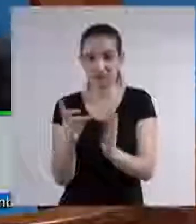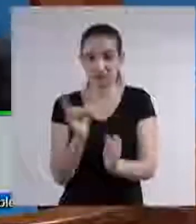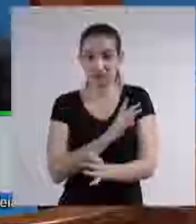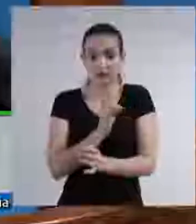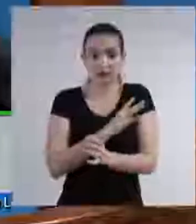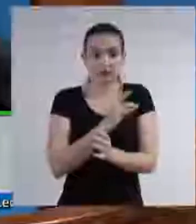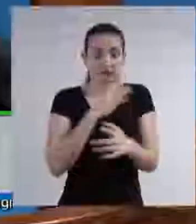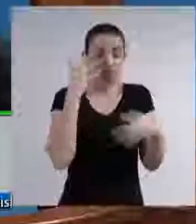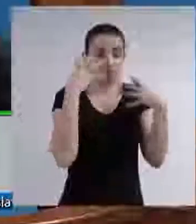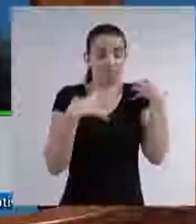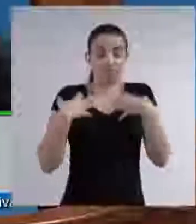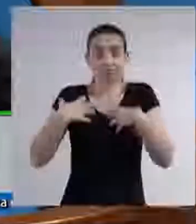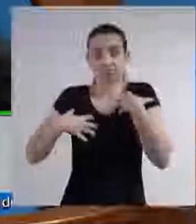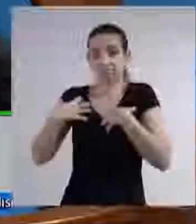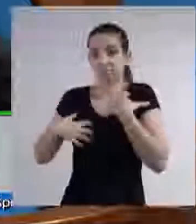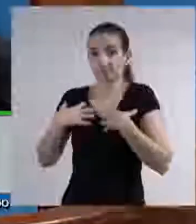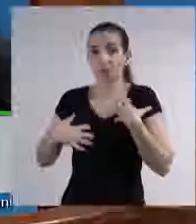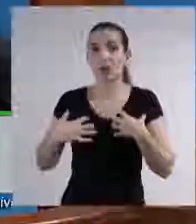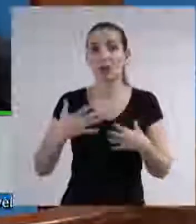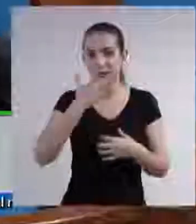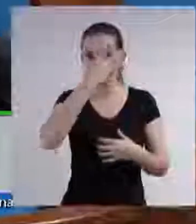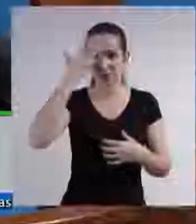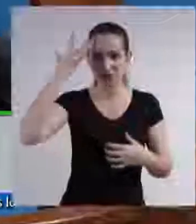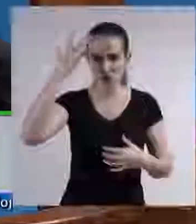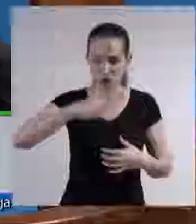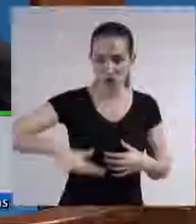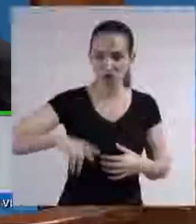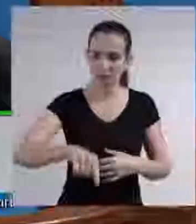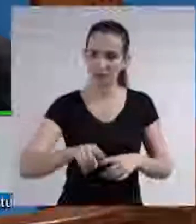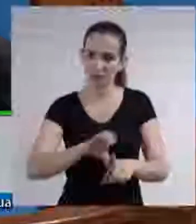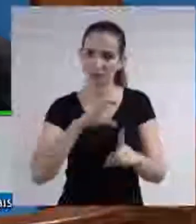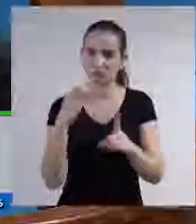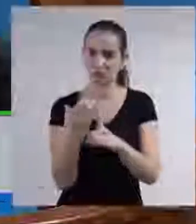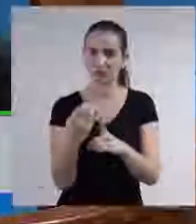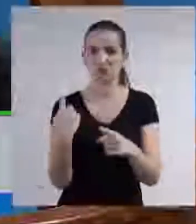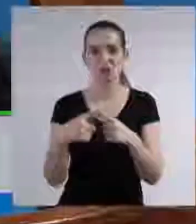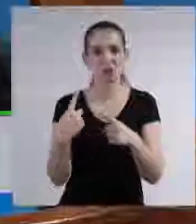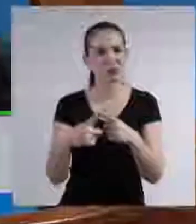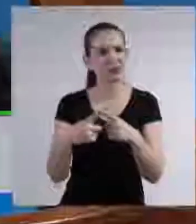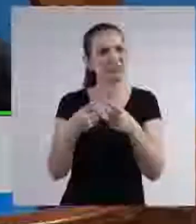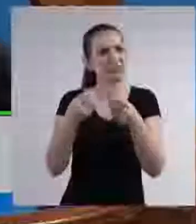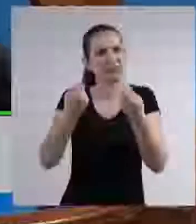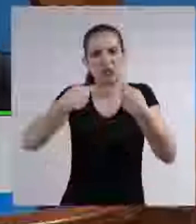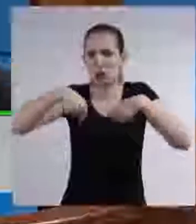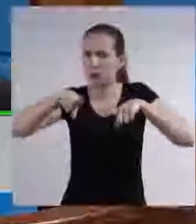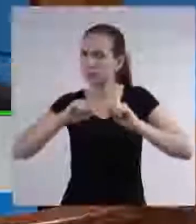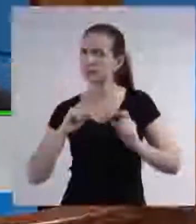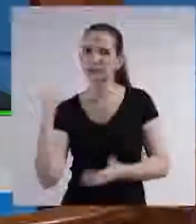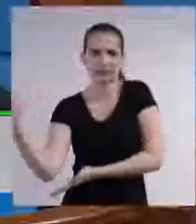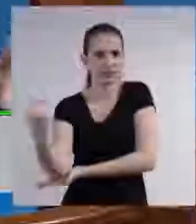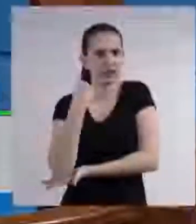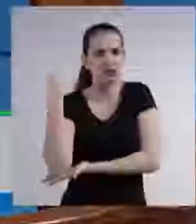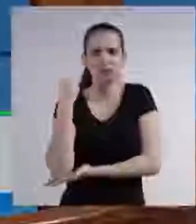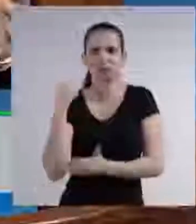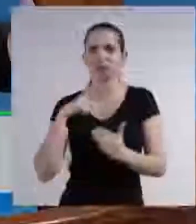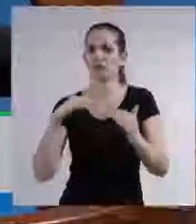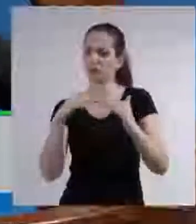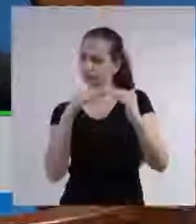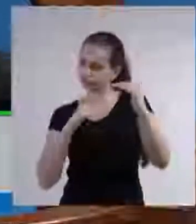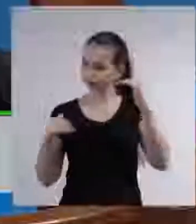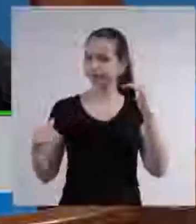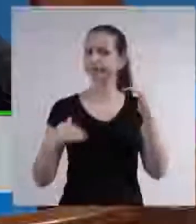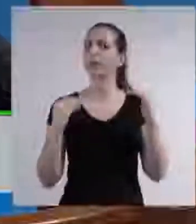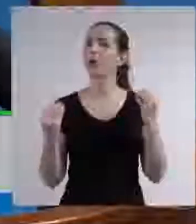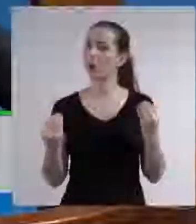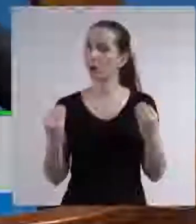daquela comunidade e a desproporção vista ali, enquanto a